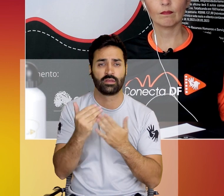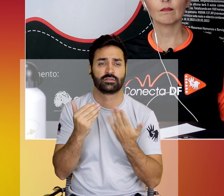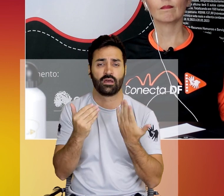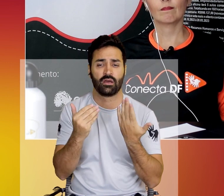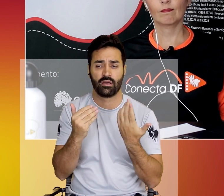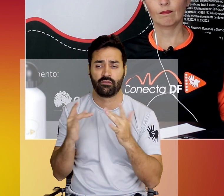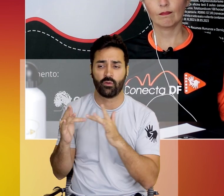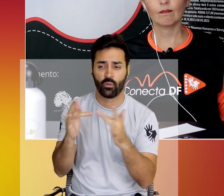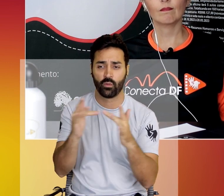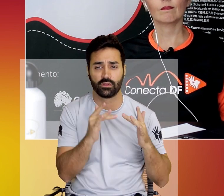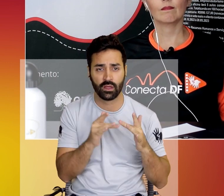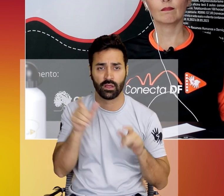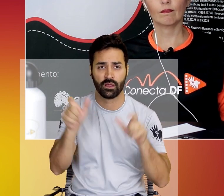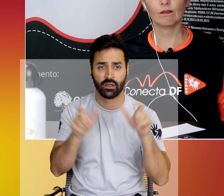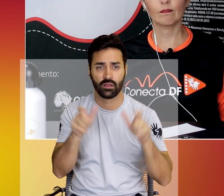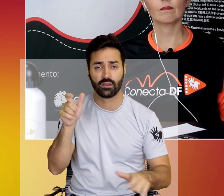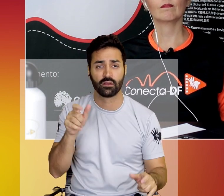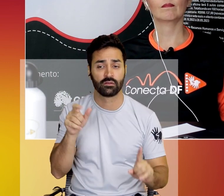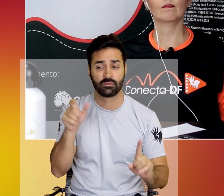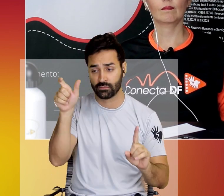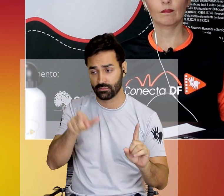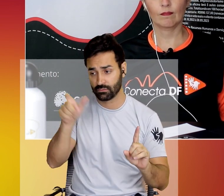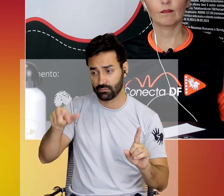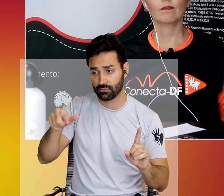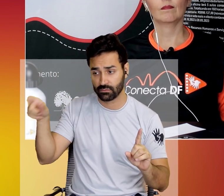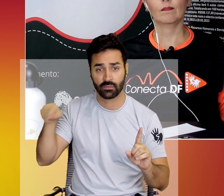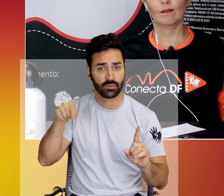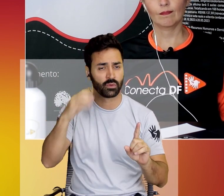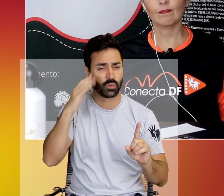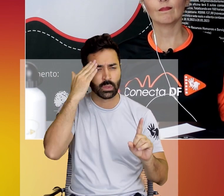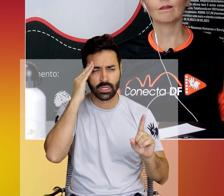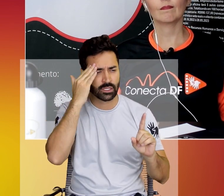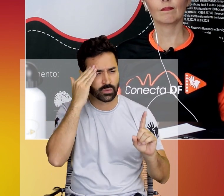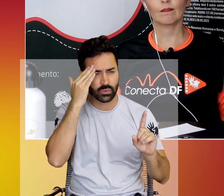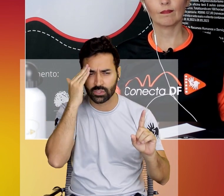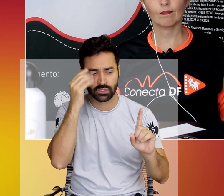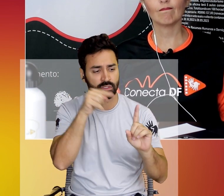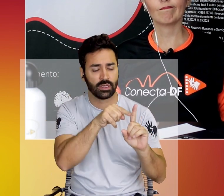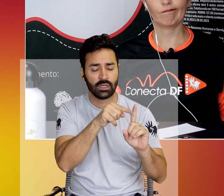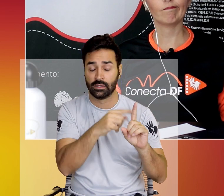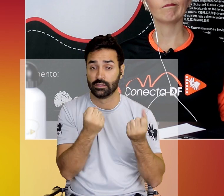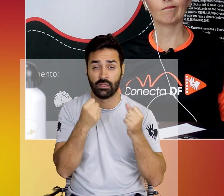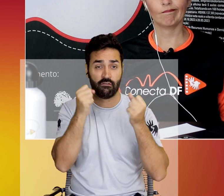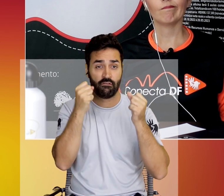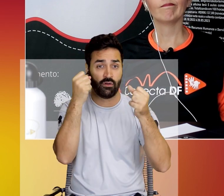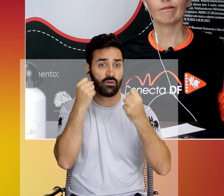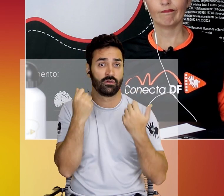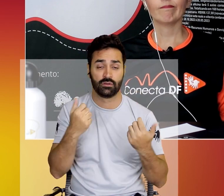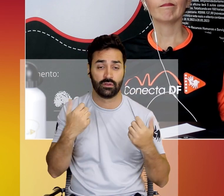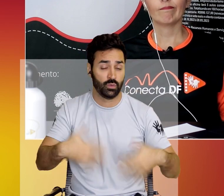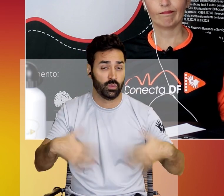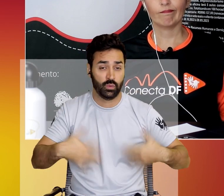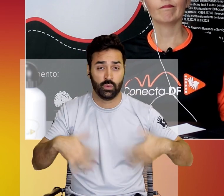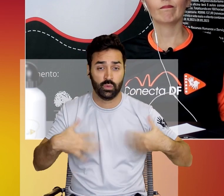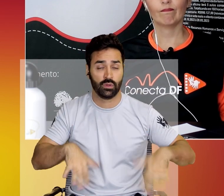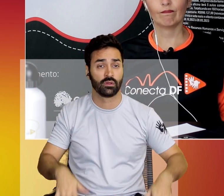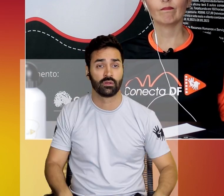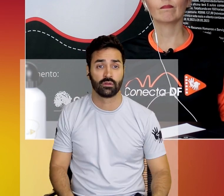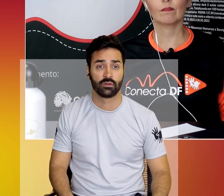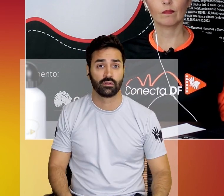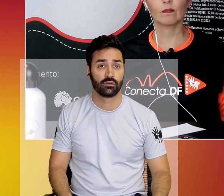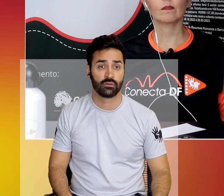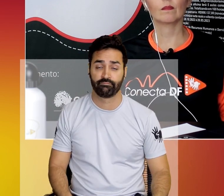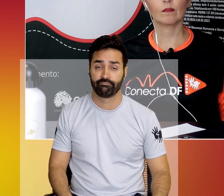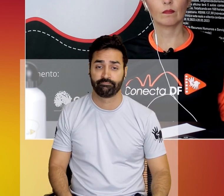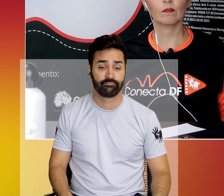coleguinhas, e como os outros coleguinhas também não a compreendiam, ela ficava desesperada, né? E a única coisa que eu